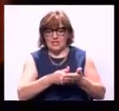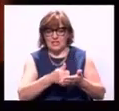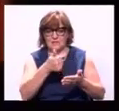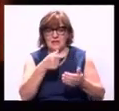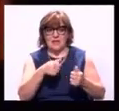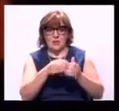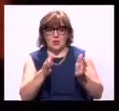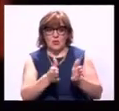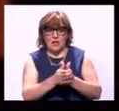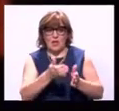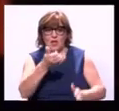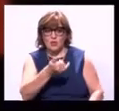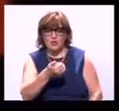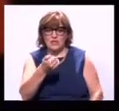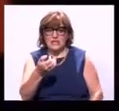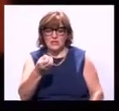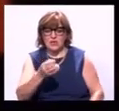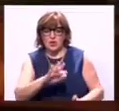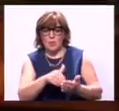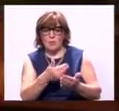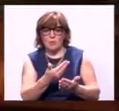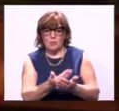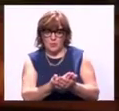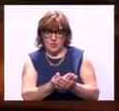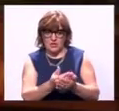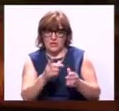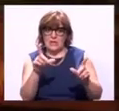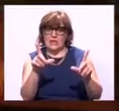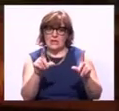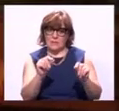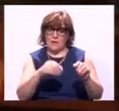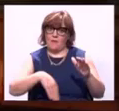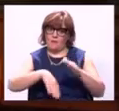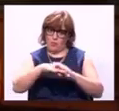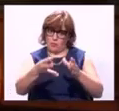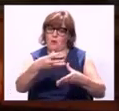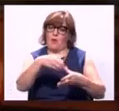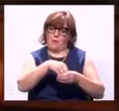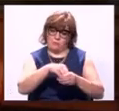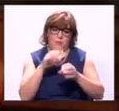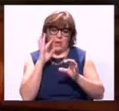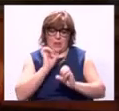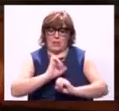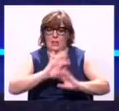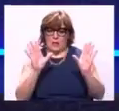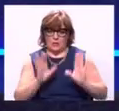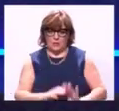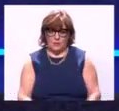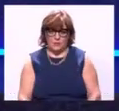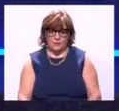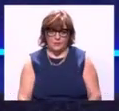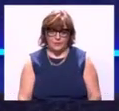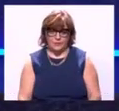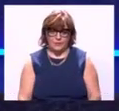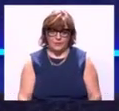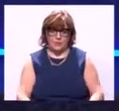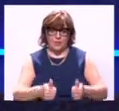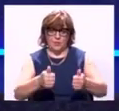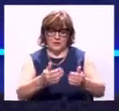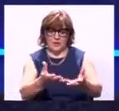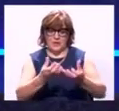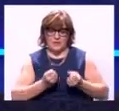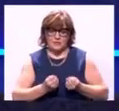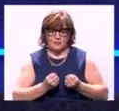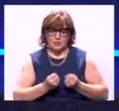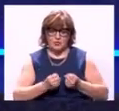total de 250 propostas, sem descurar, claro, o futebol. E esperamos que as próximas duas sejam... Muito bem, recebemos então